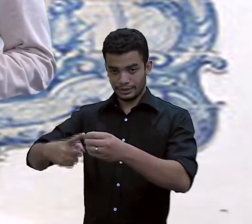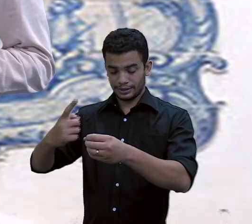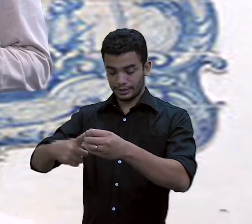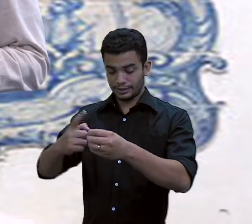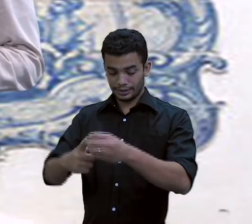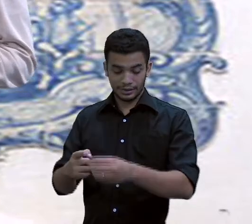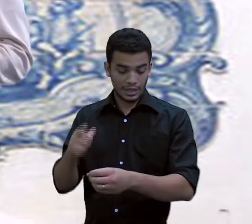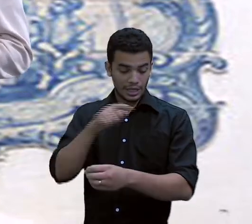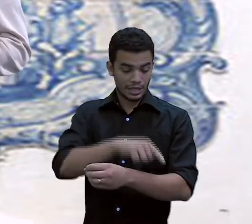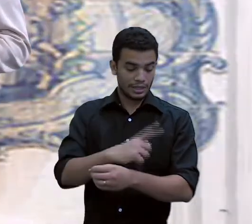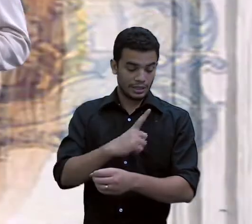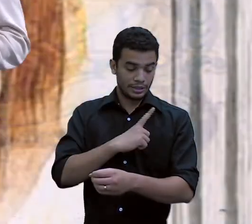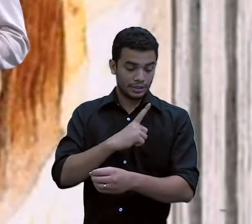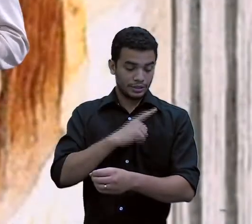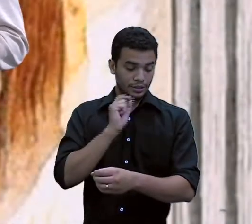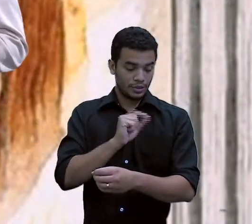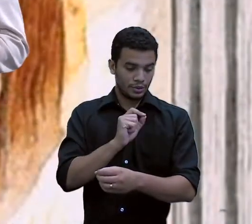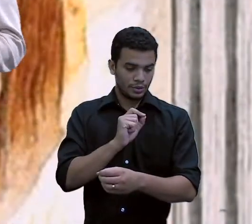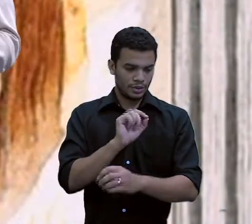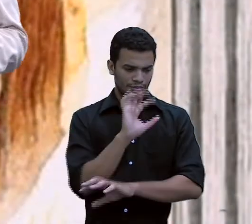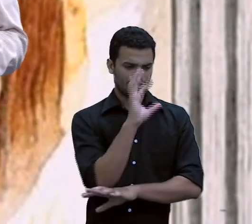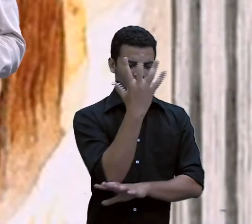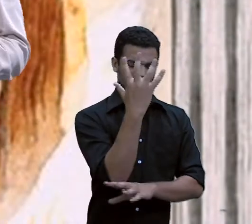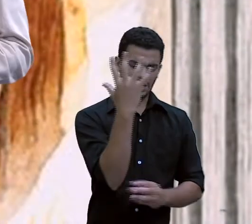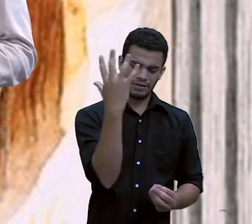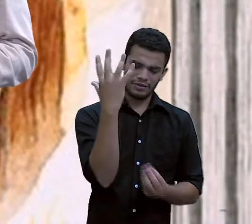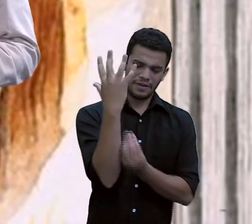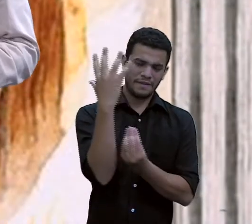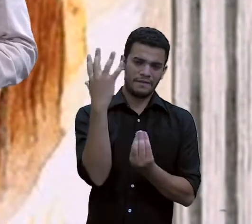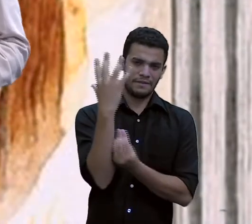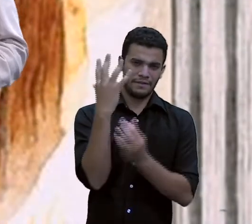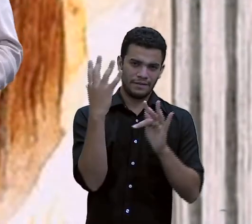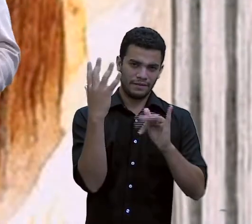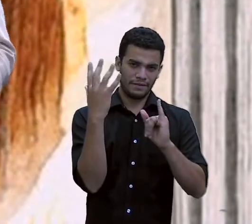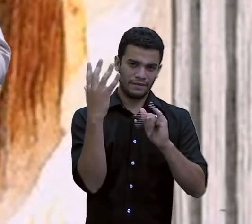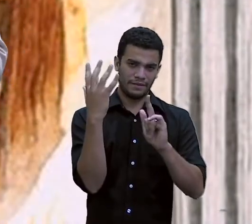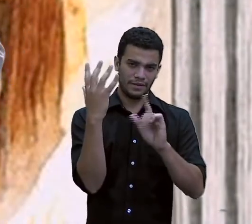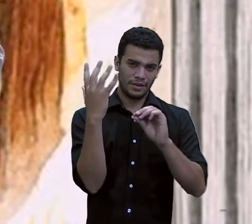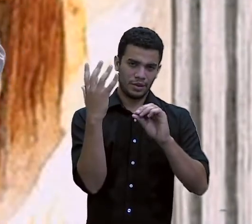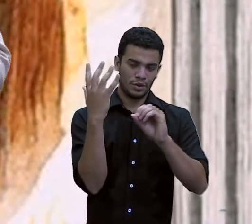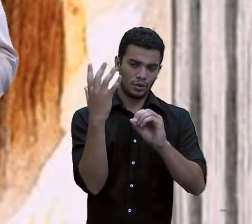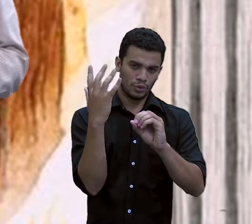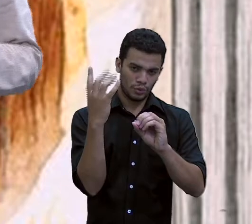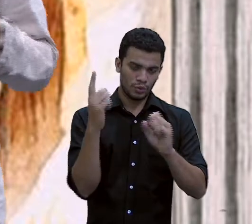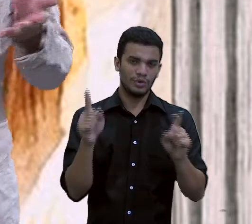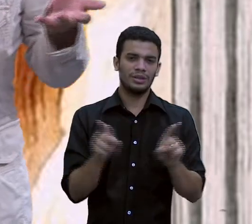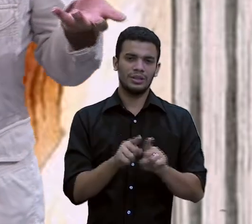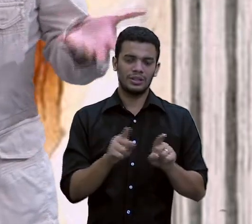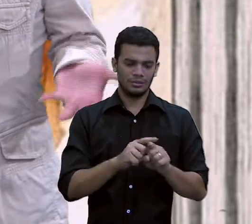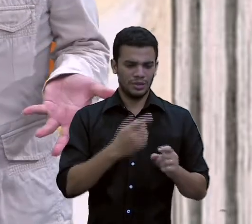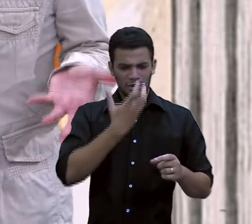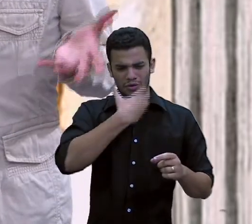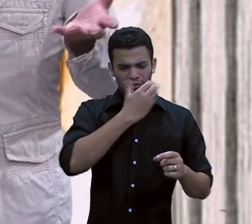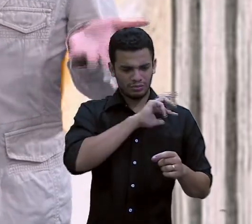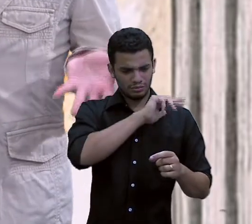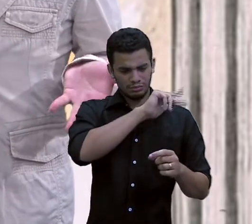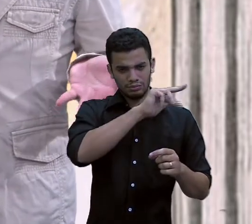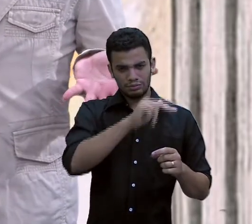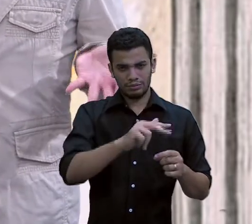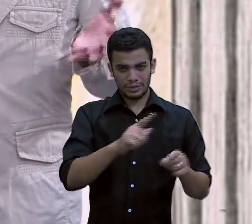figos, fazendas de gados. As paliçadas e barracas de couro deram lugar a casas de